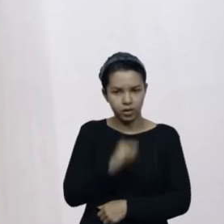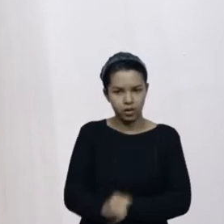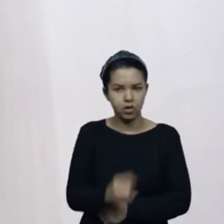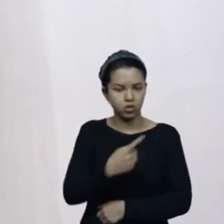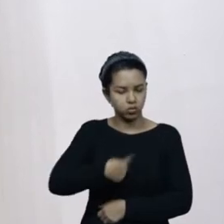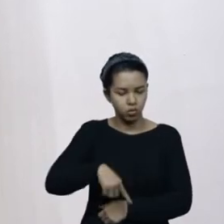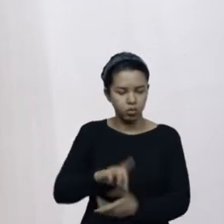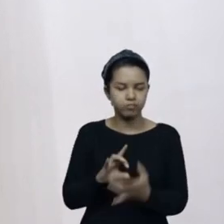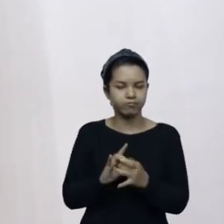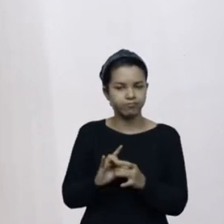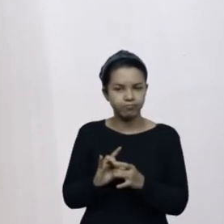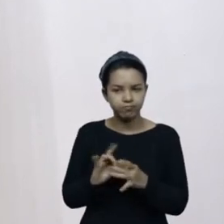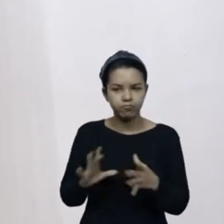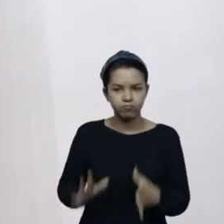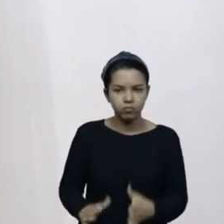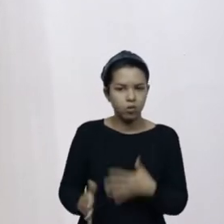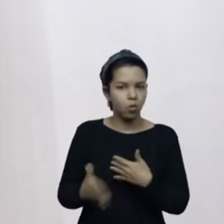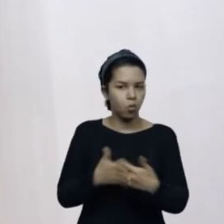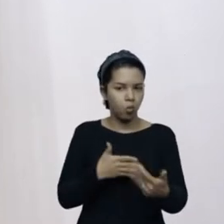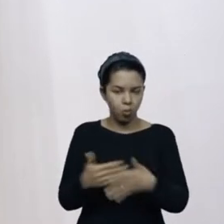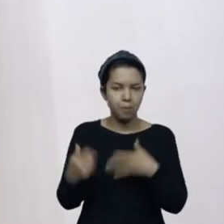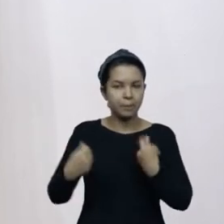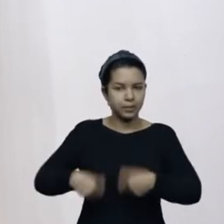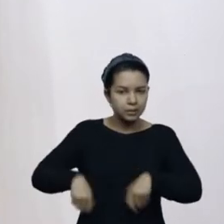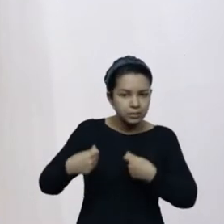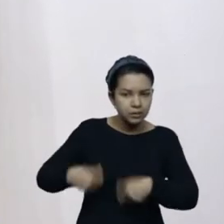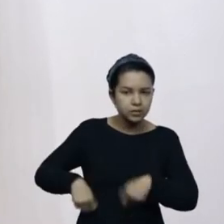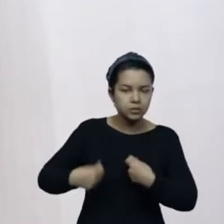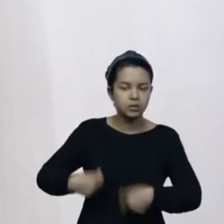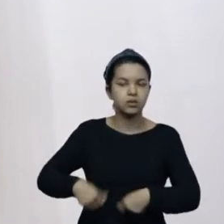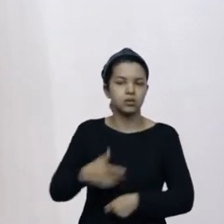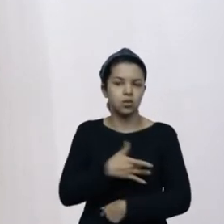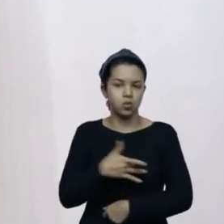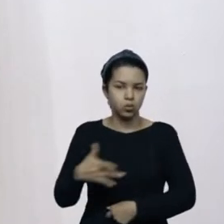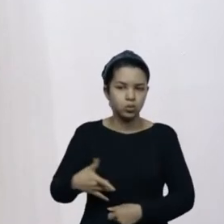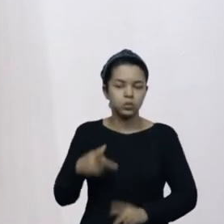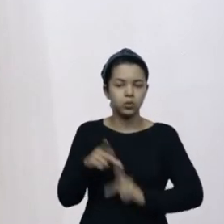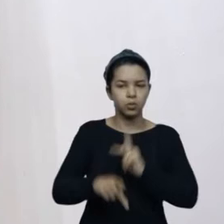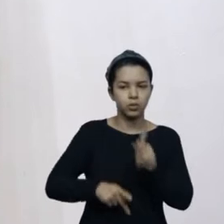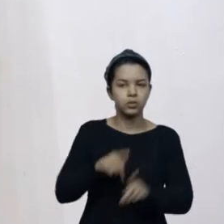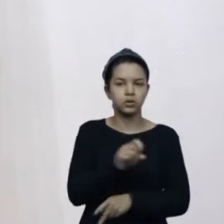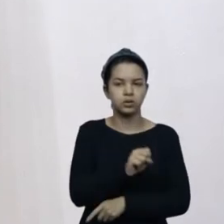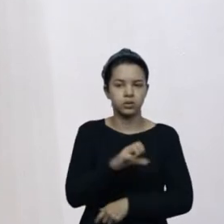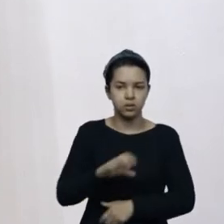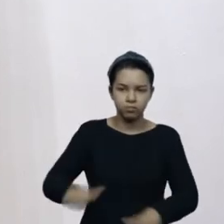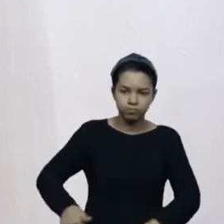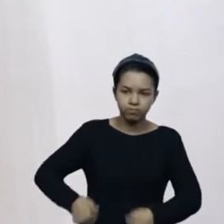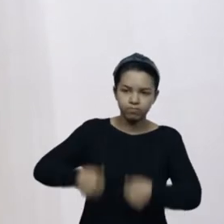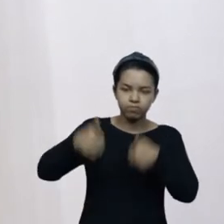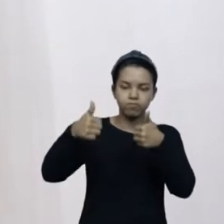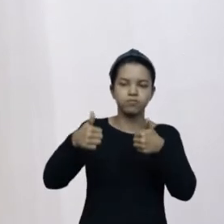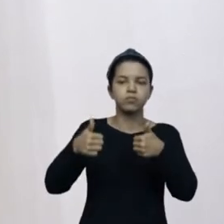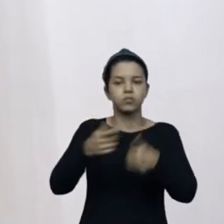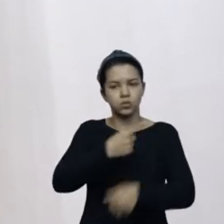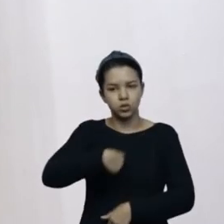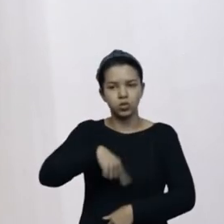deputados, para o que for necessário para que a saúde dos catarinenses seja melhorada. Essa é a